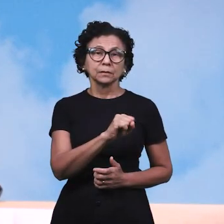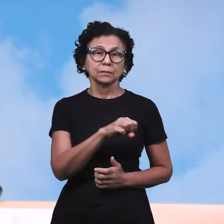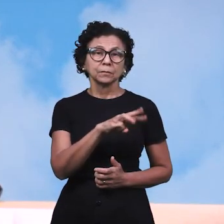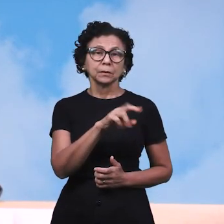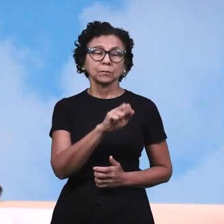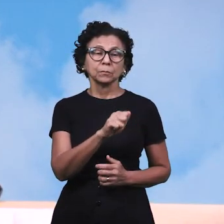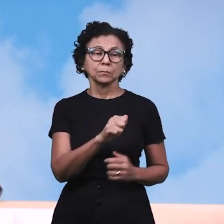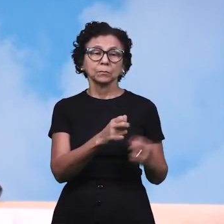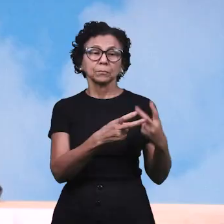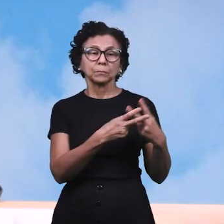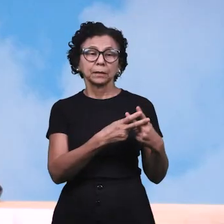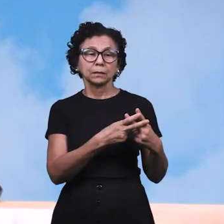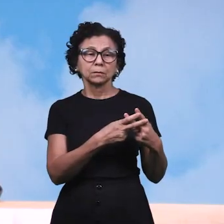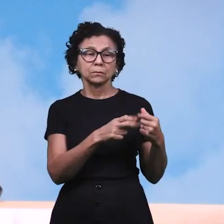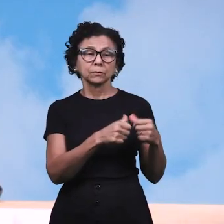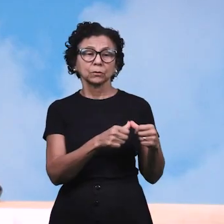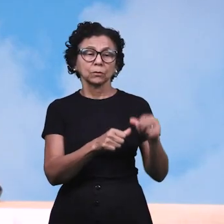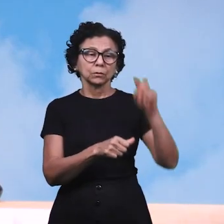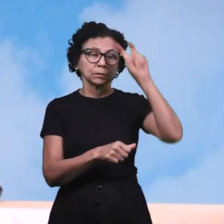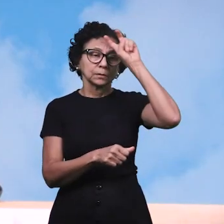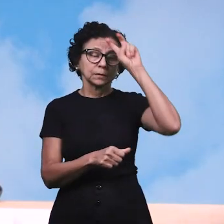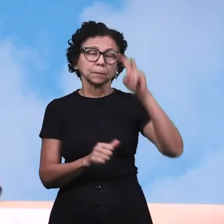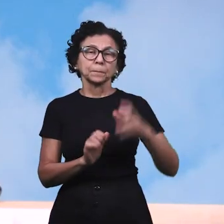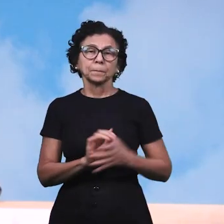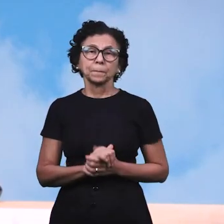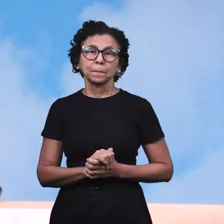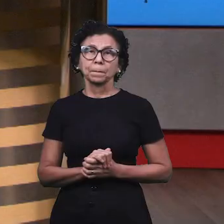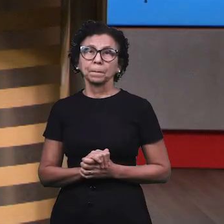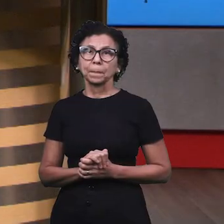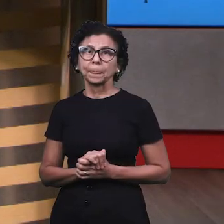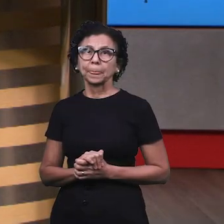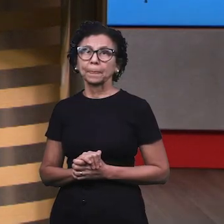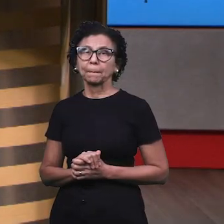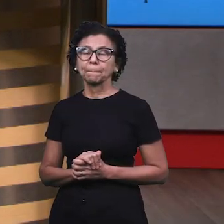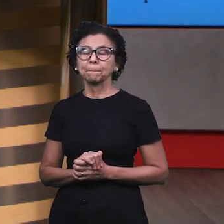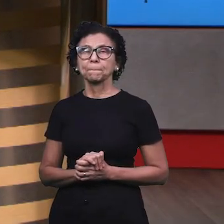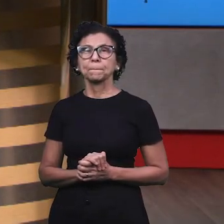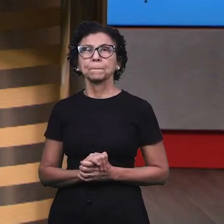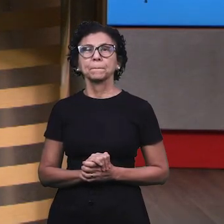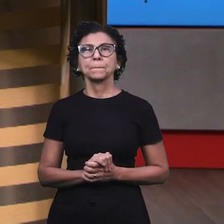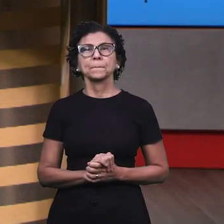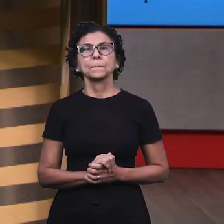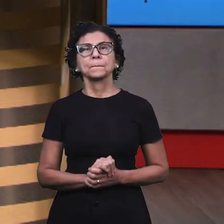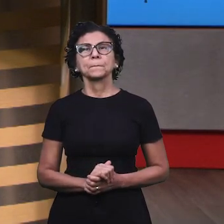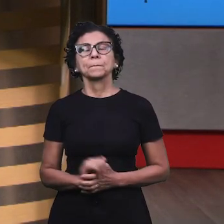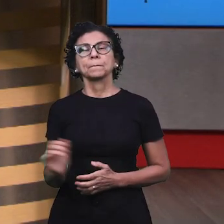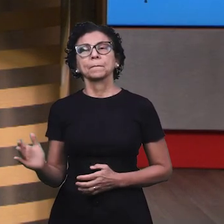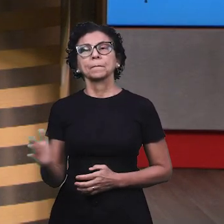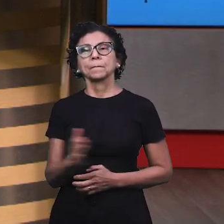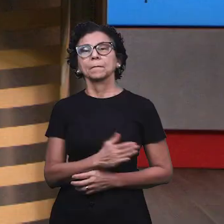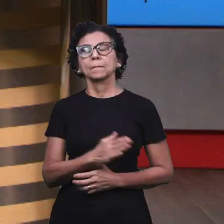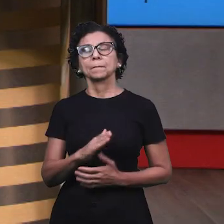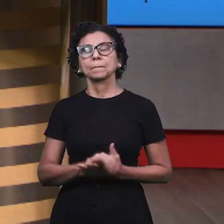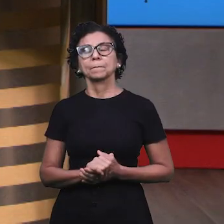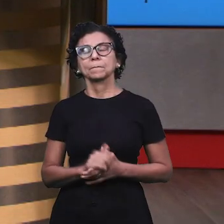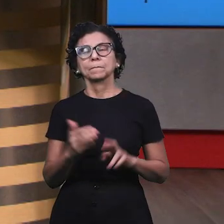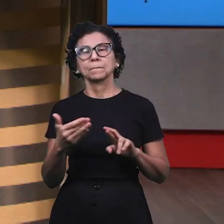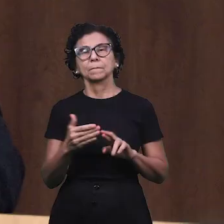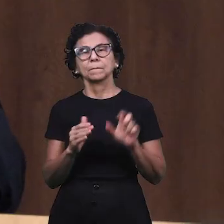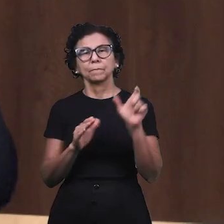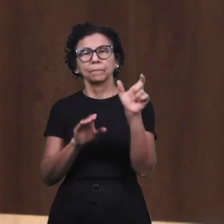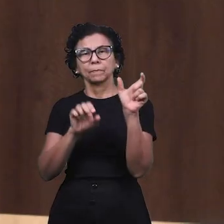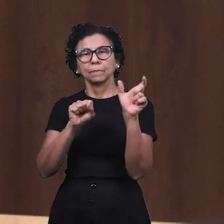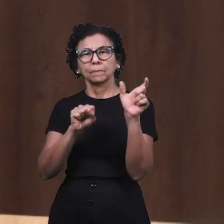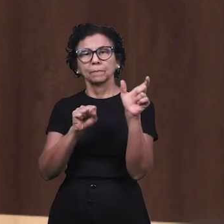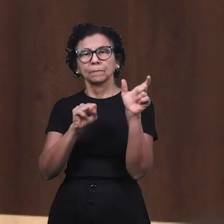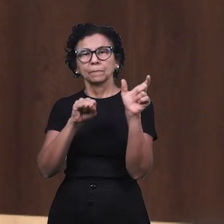encontro, você vai receber o Espírito Santo. Amém. Eu até gostaria de falar um pouco sobre Simeão. A palavra, o nome